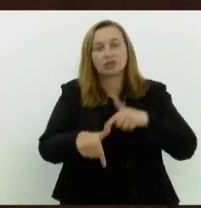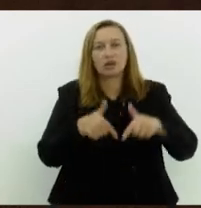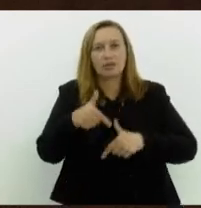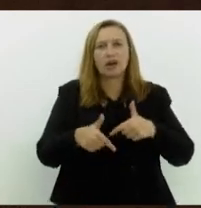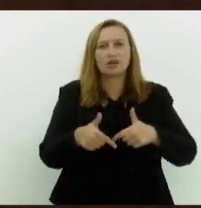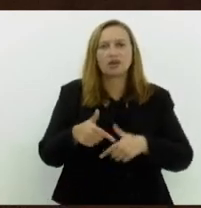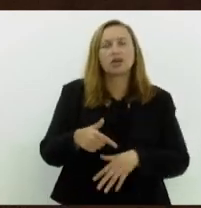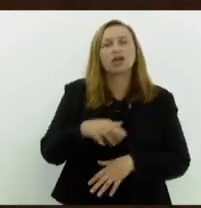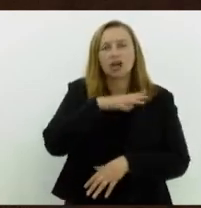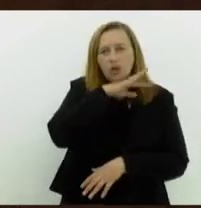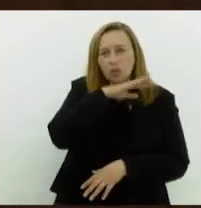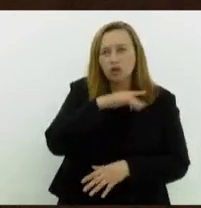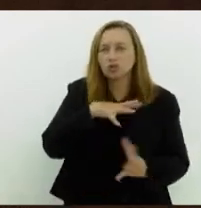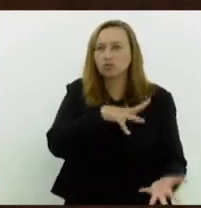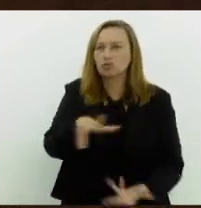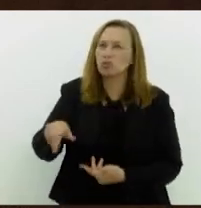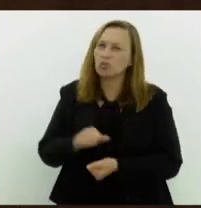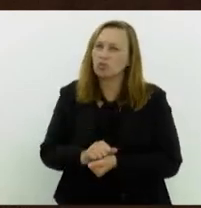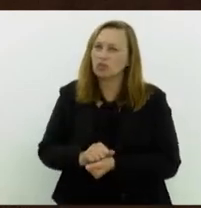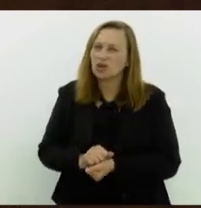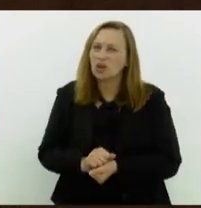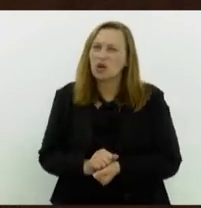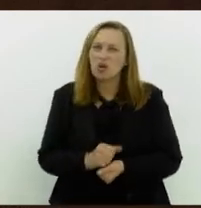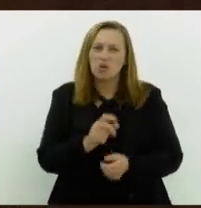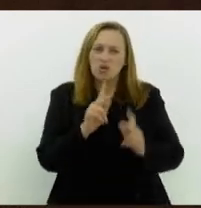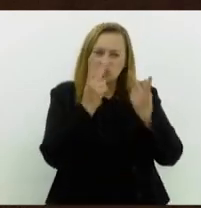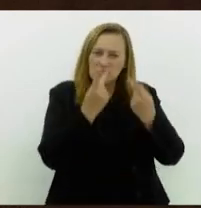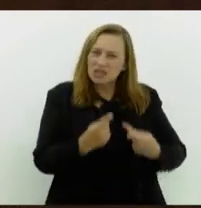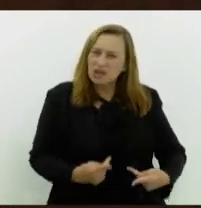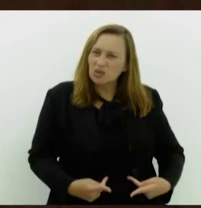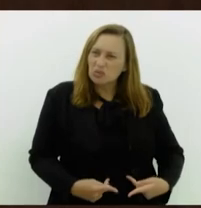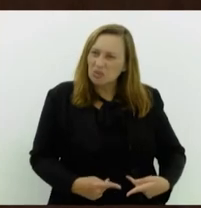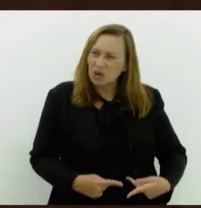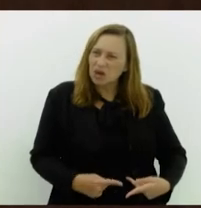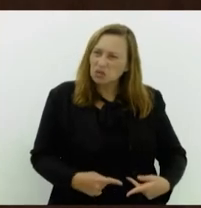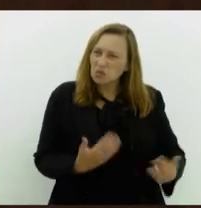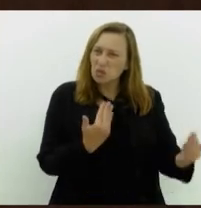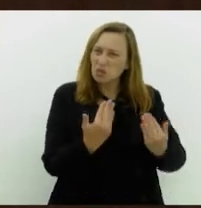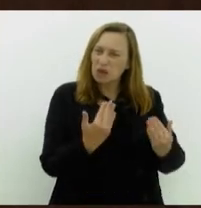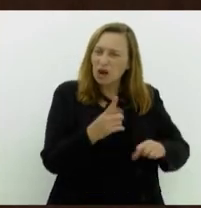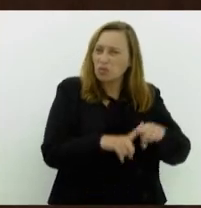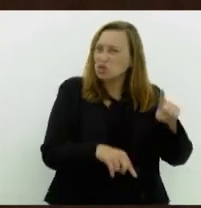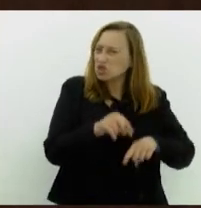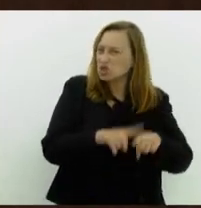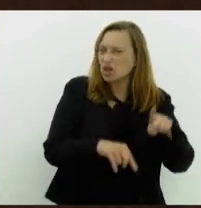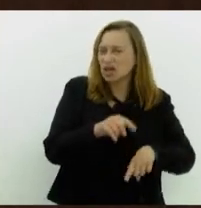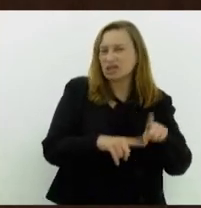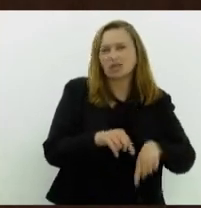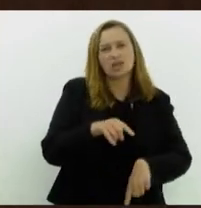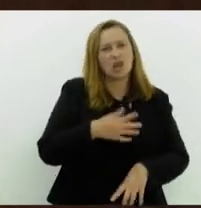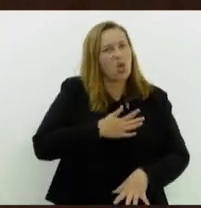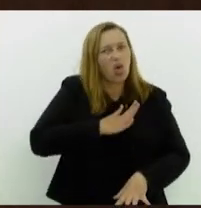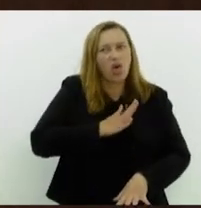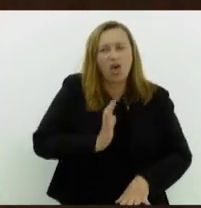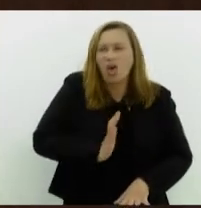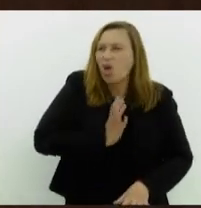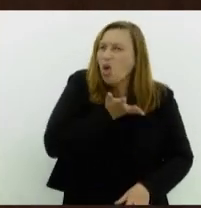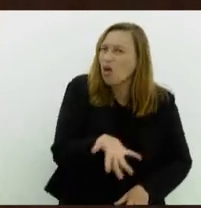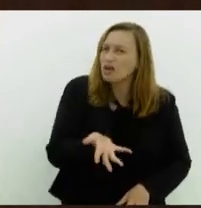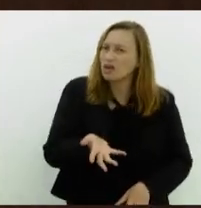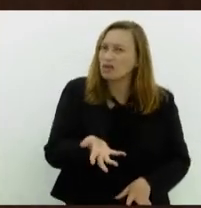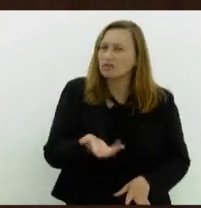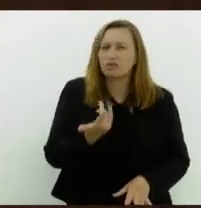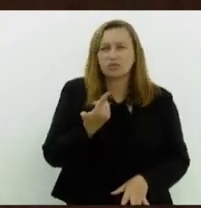mundo, tratar uma pessoa como objeto. Isso é uma coisa que não tem pé nem cabeça no século XXI. Nunca teve pé